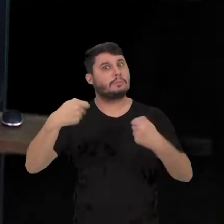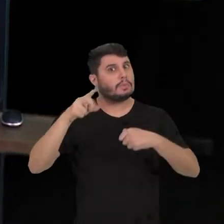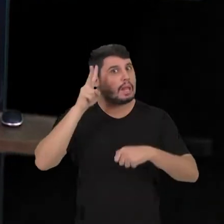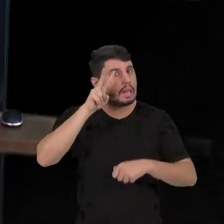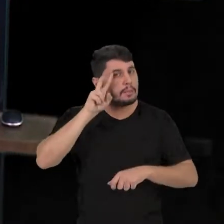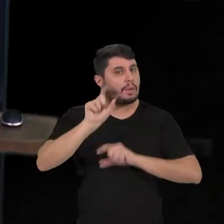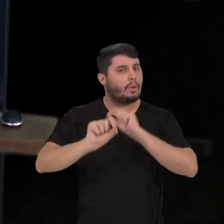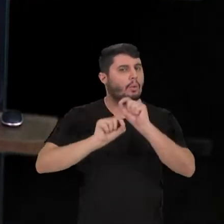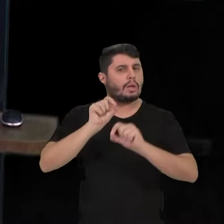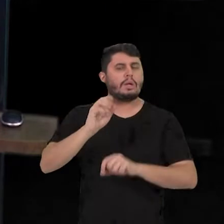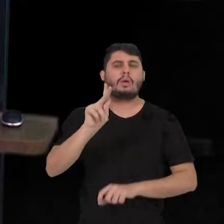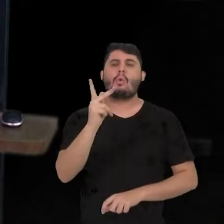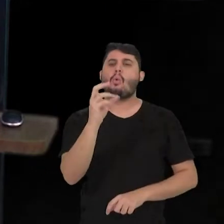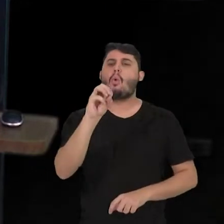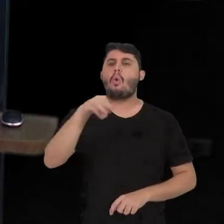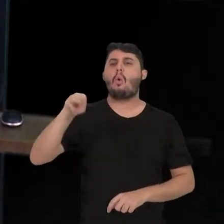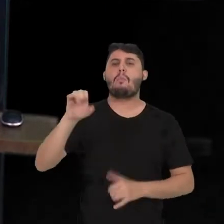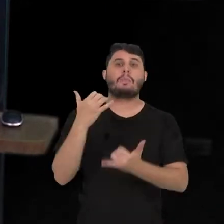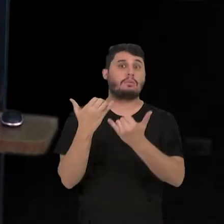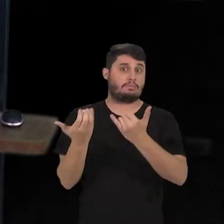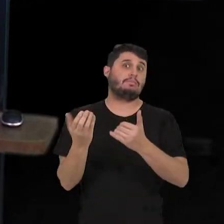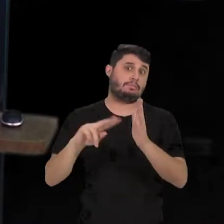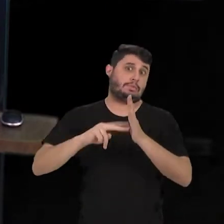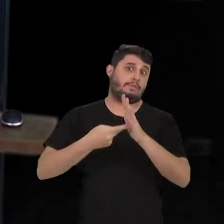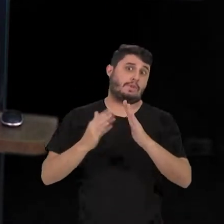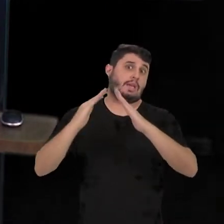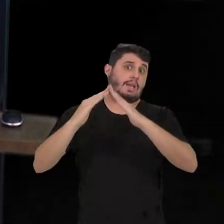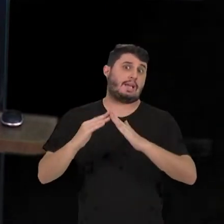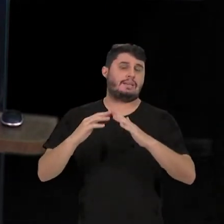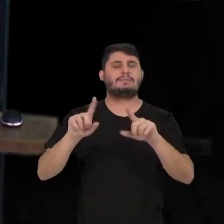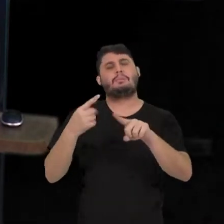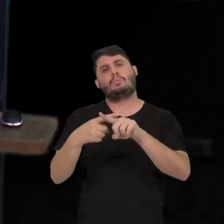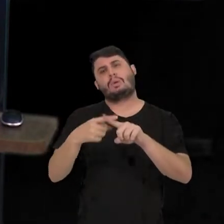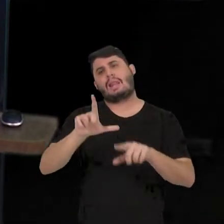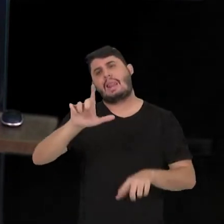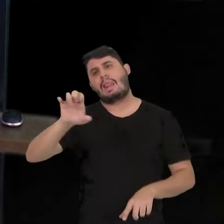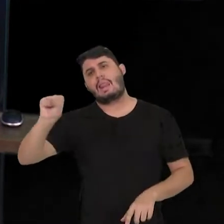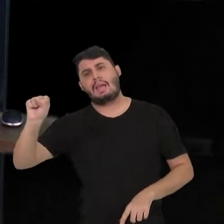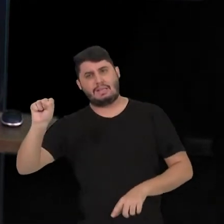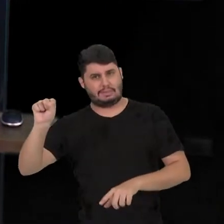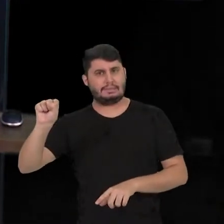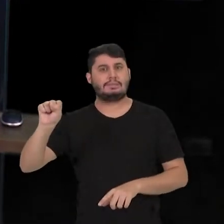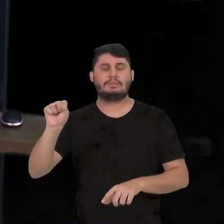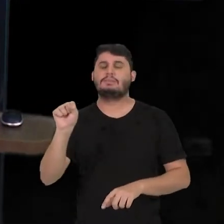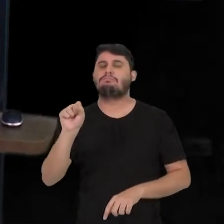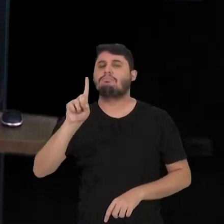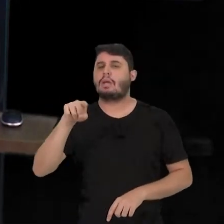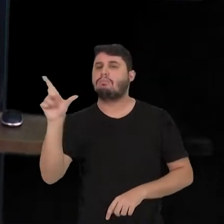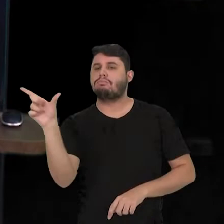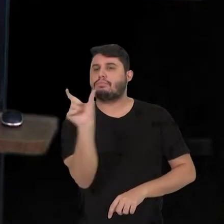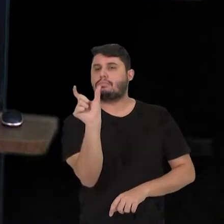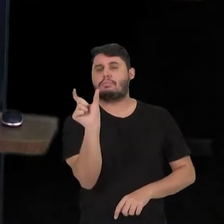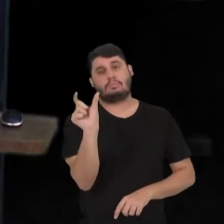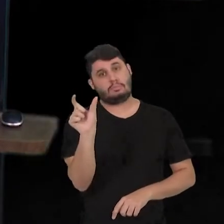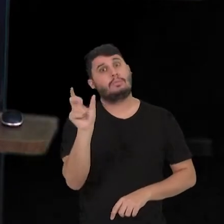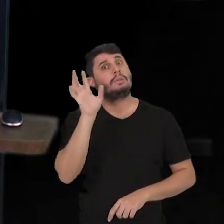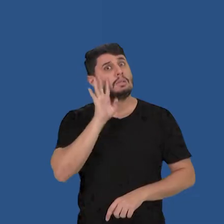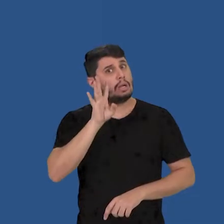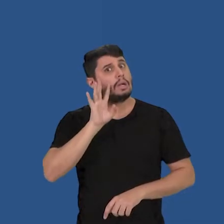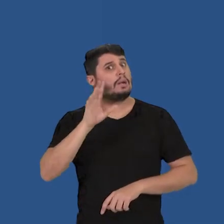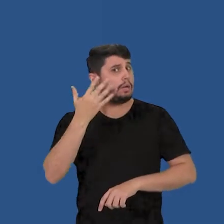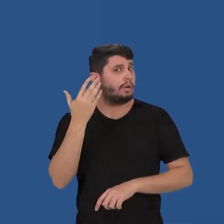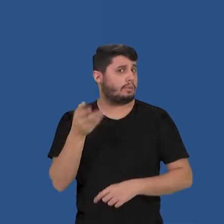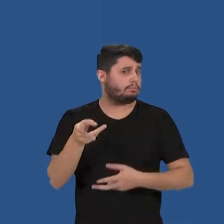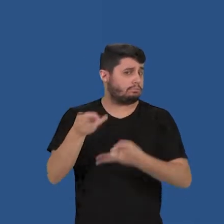nossa casa, né? Eu tenho uma casa ali, eu tenho um ônibus, mas depois da palavra casa tem um less no final, e esse sufixo é muito legal de saber. Toda vez que uma